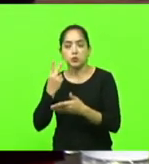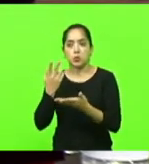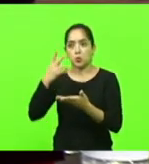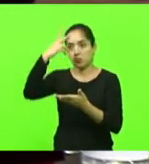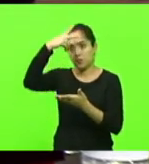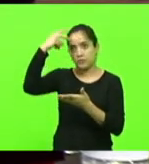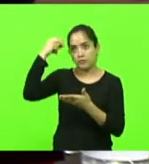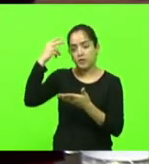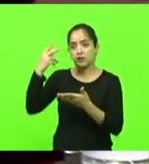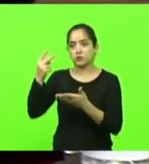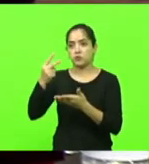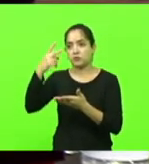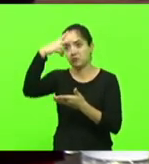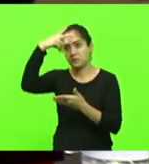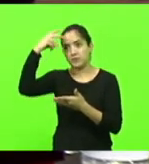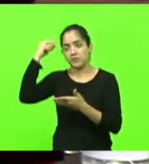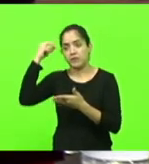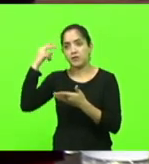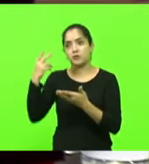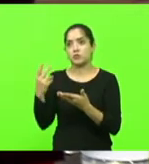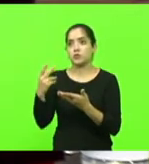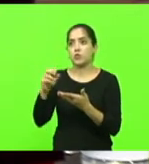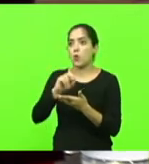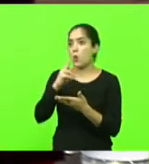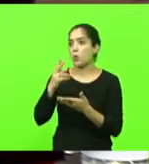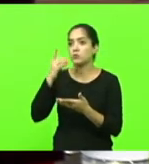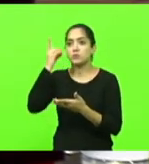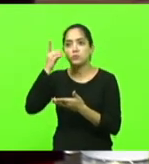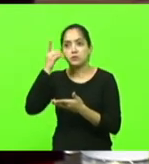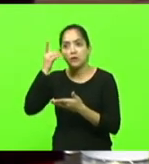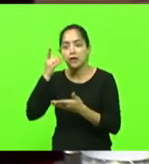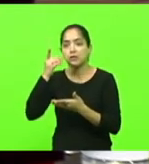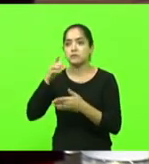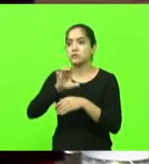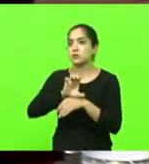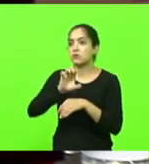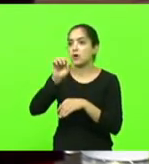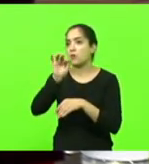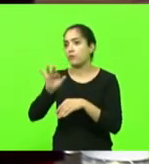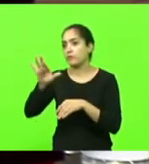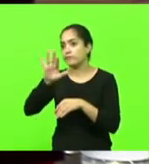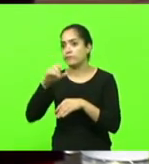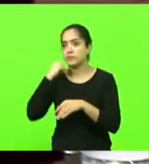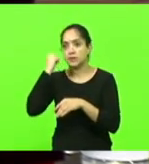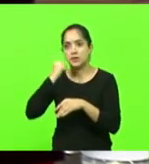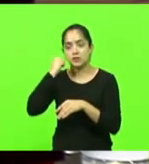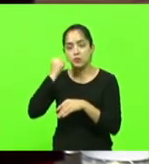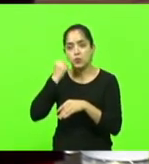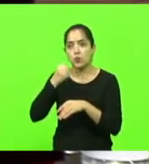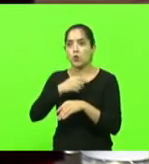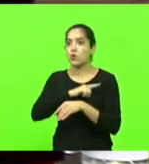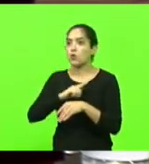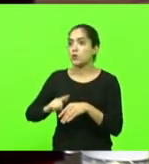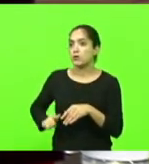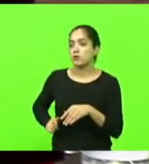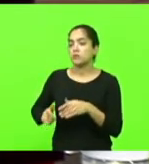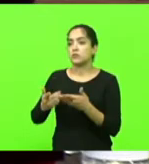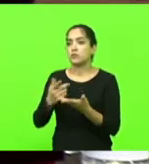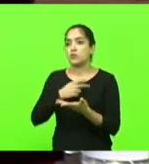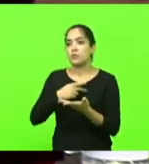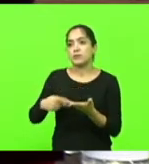prefeito, o vice-prefeito, o deputado estadual, o deputado federal, o senador, o governador, o presidente da